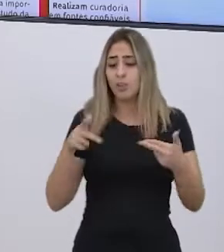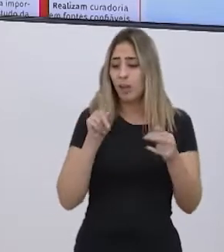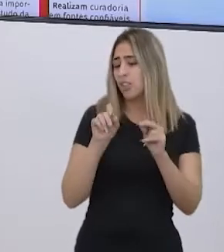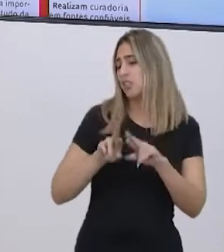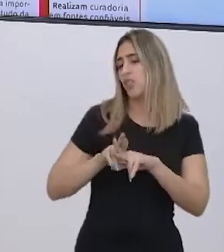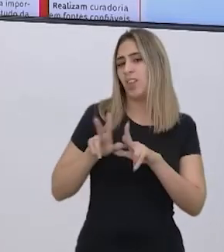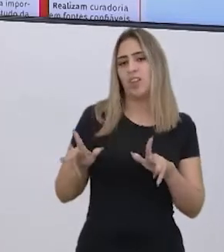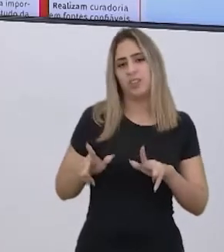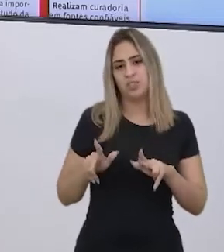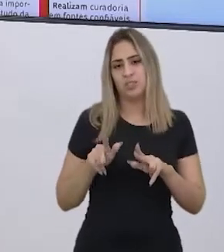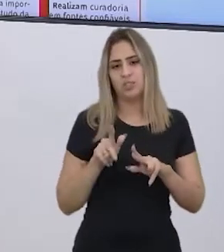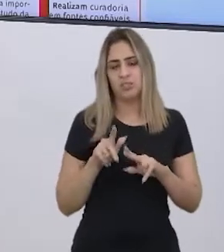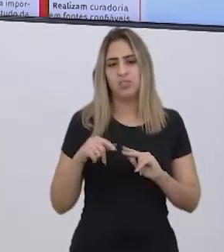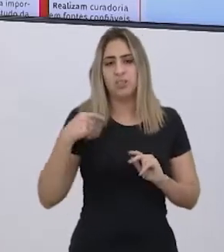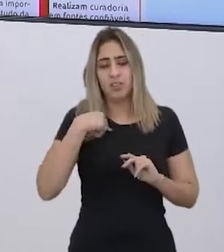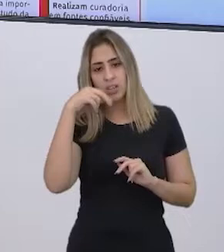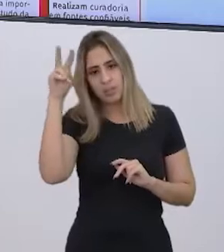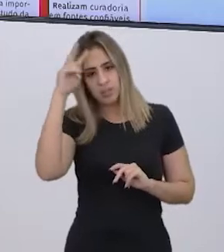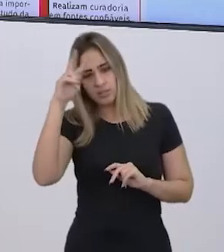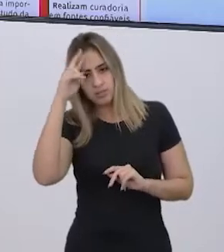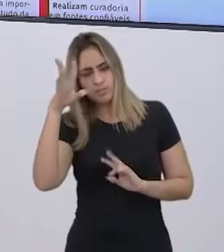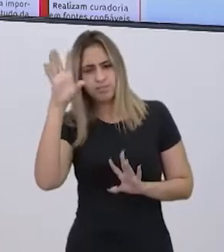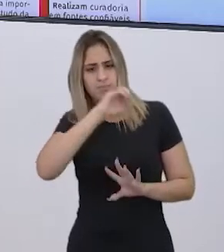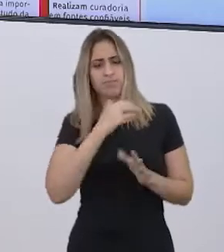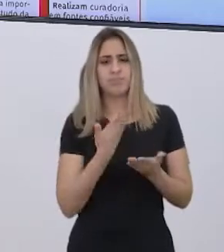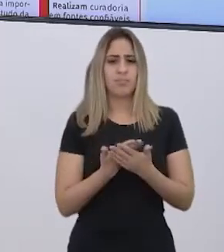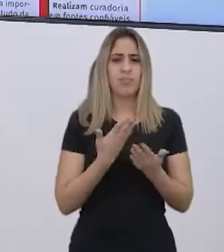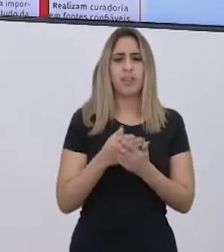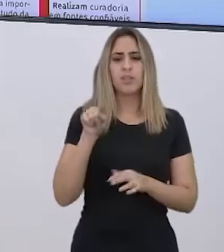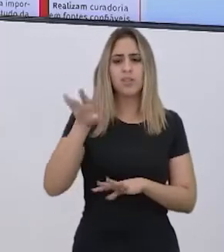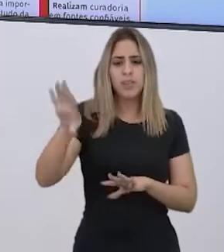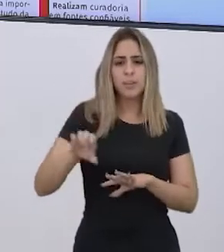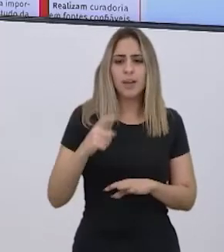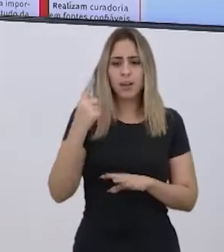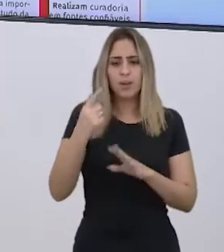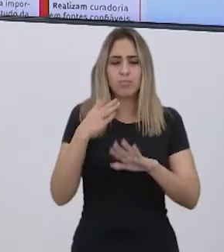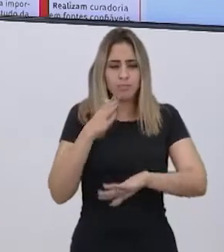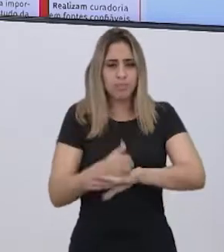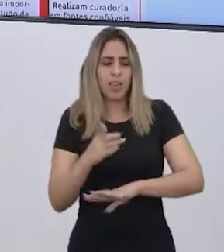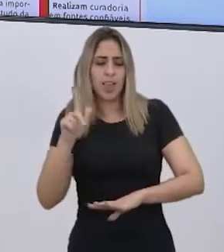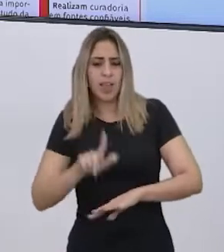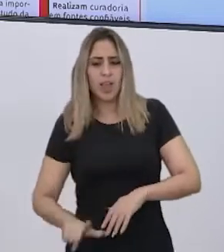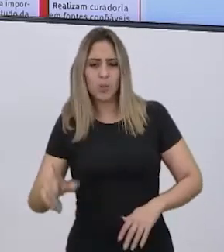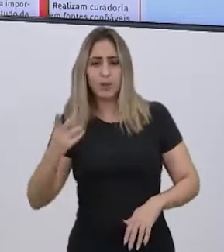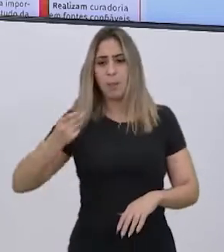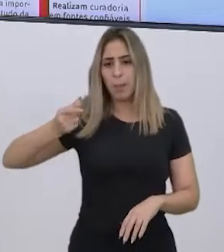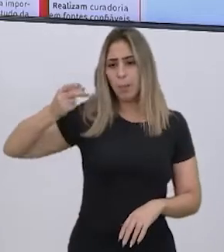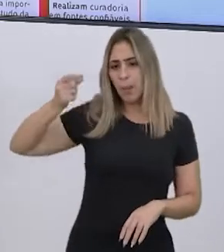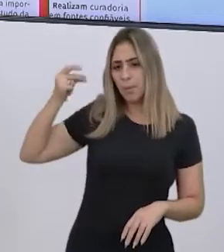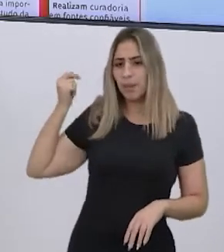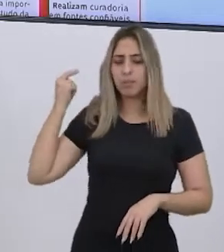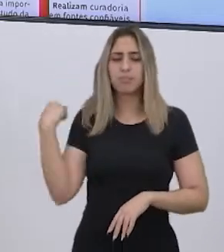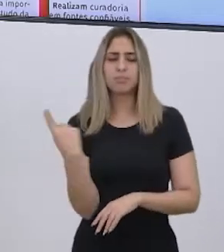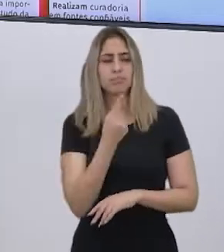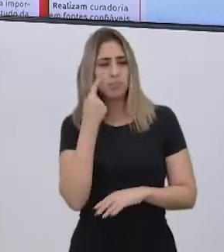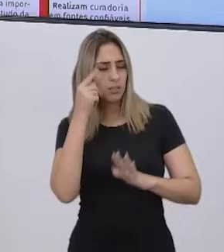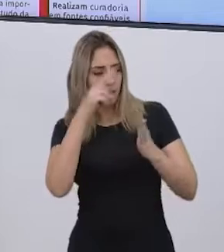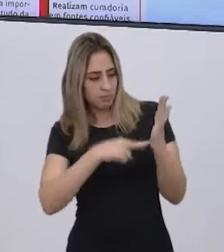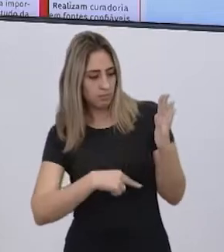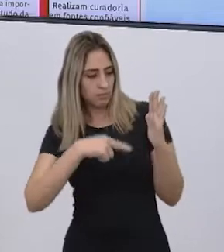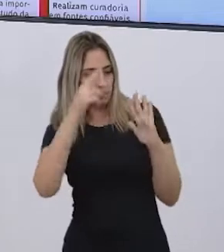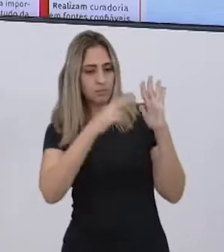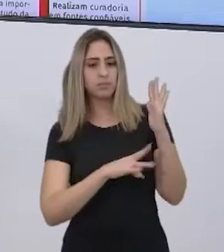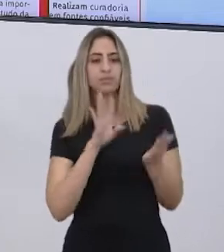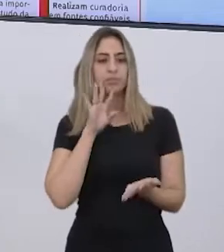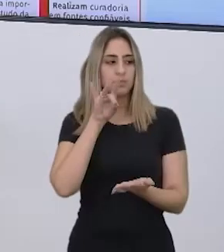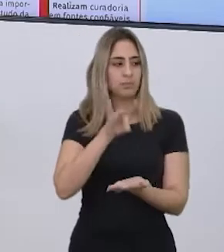diferente. Eu lembro quando eu estava, por exemplo, na escola, se você pega um clássico da literatura muito antigo e você lê ele na